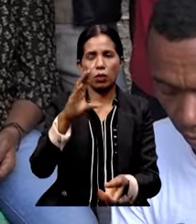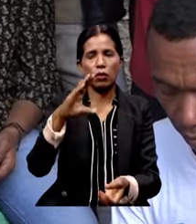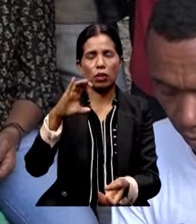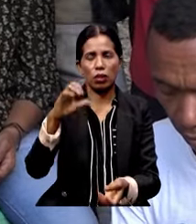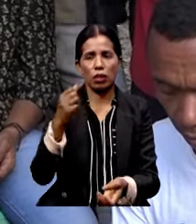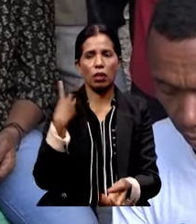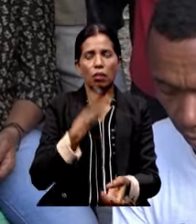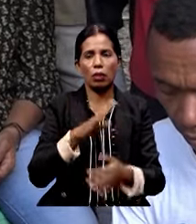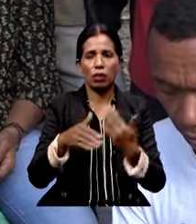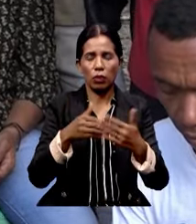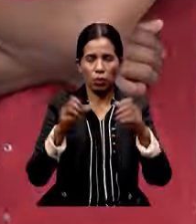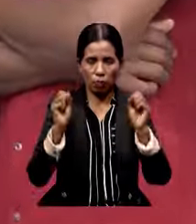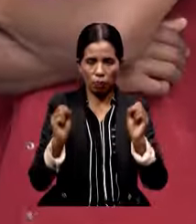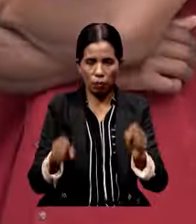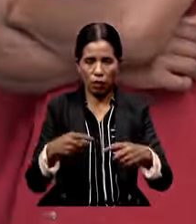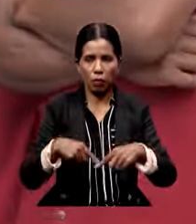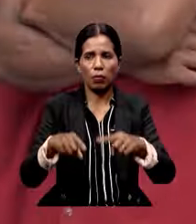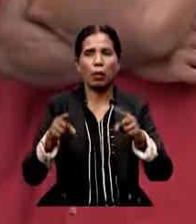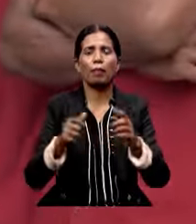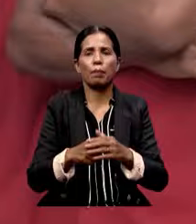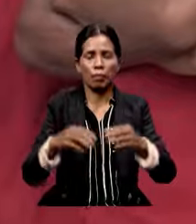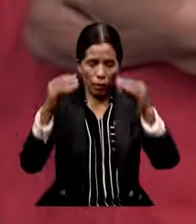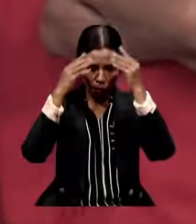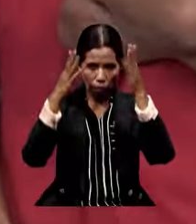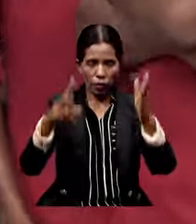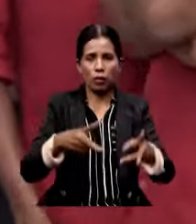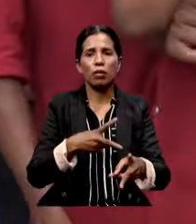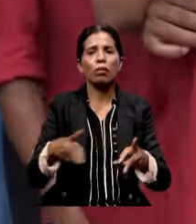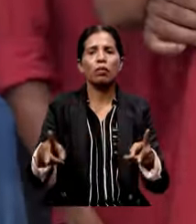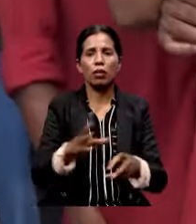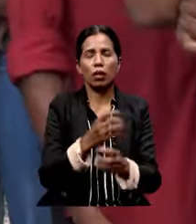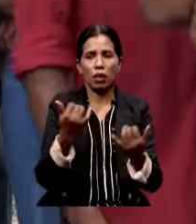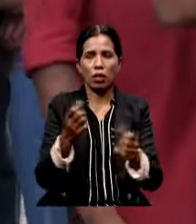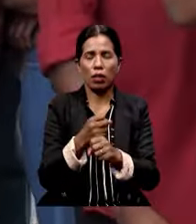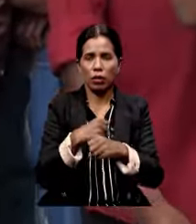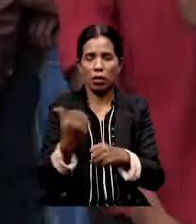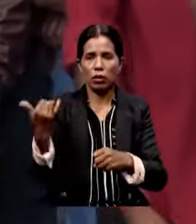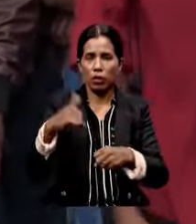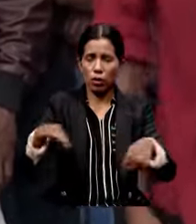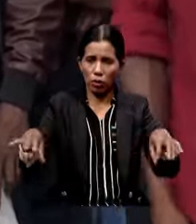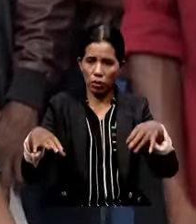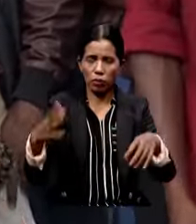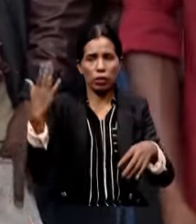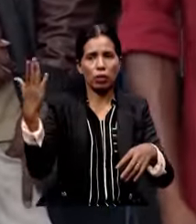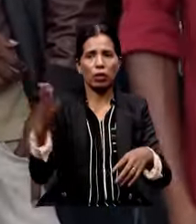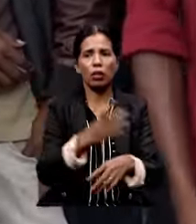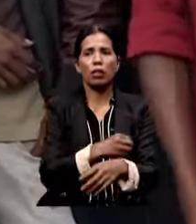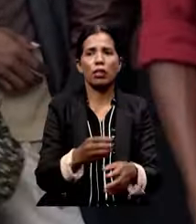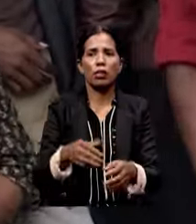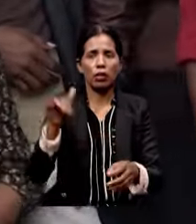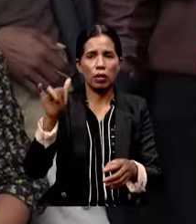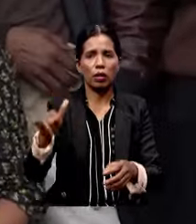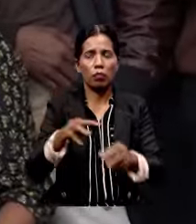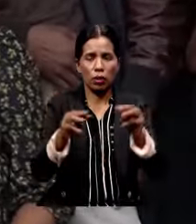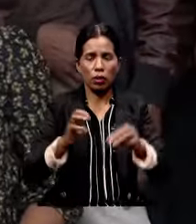para ba ame outro Bele concorrente ba. Dadaung ne profesores voluntario no reclamante nebe mak kalau sir ne kenar ia sekolah sira nebe existe ia